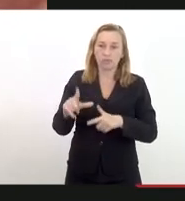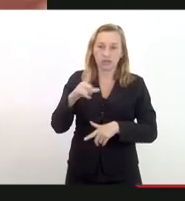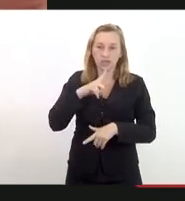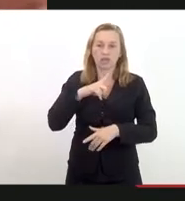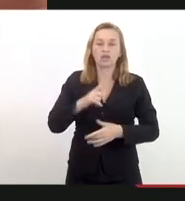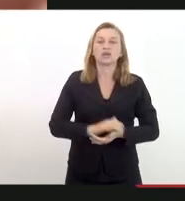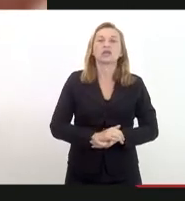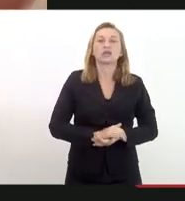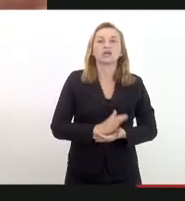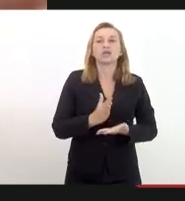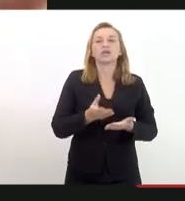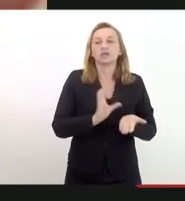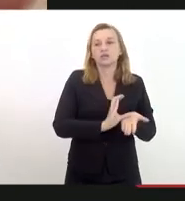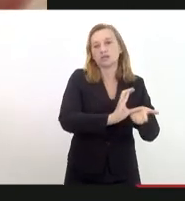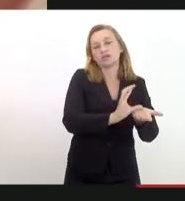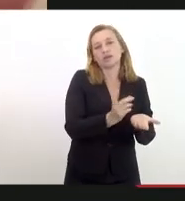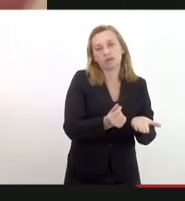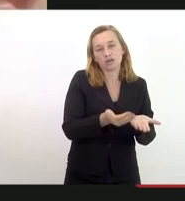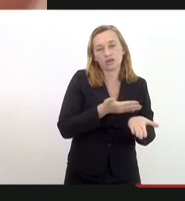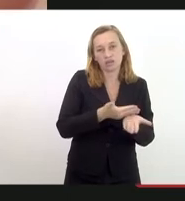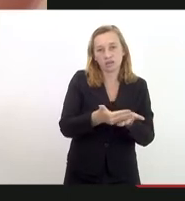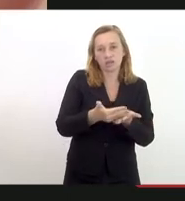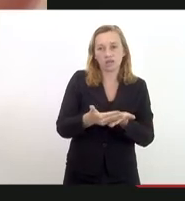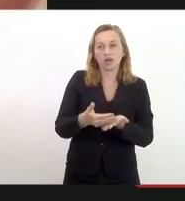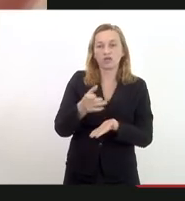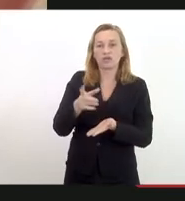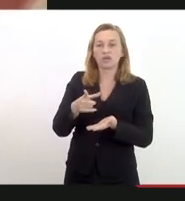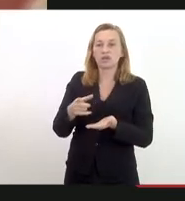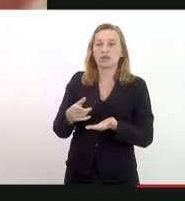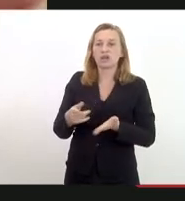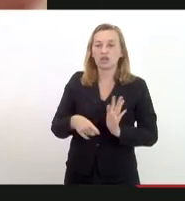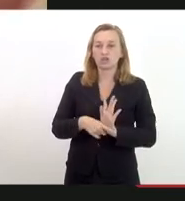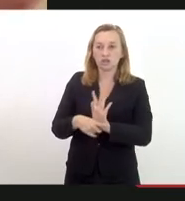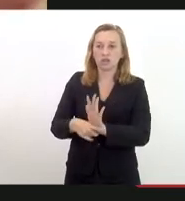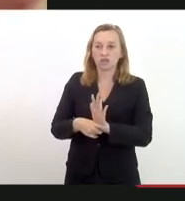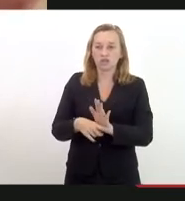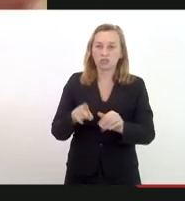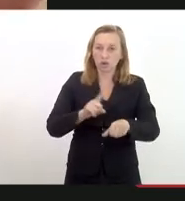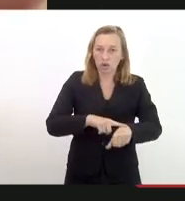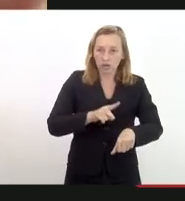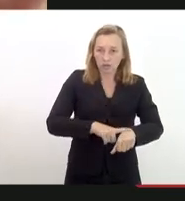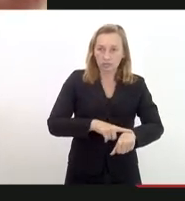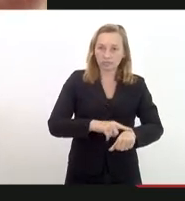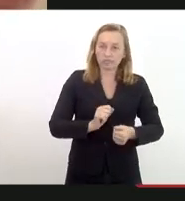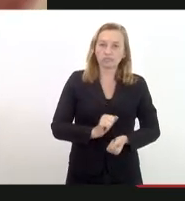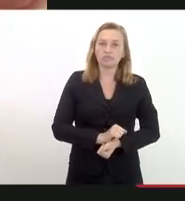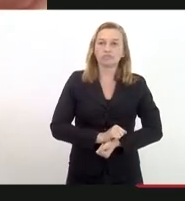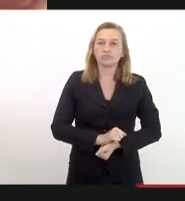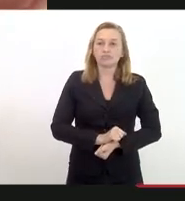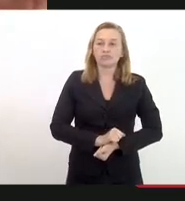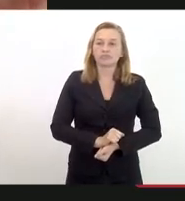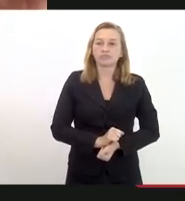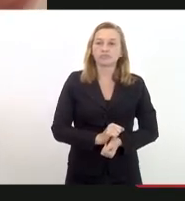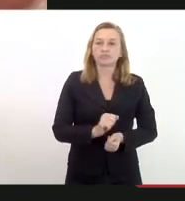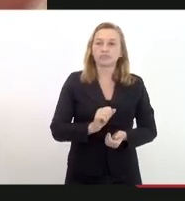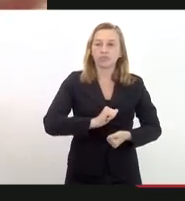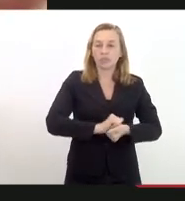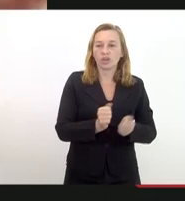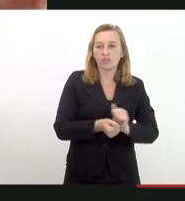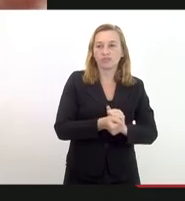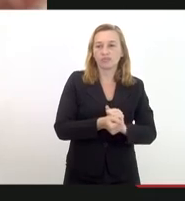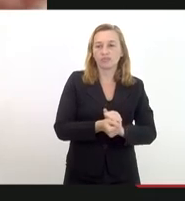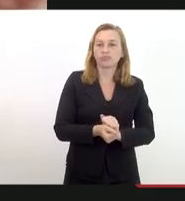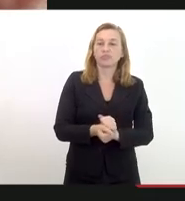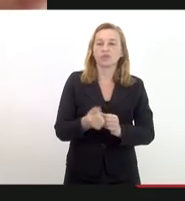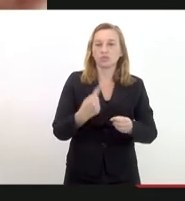nessa fase inicial, vão servir para isso. O restante dos recursos, a ideia é aportar nos municípios, ao longo de